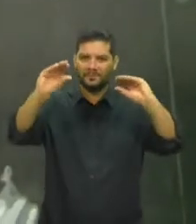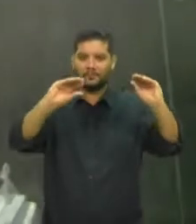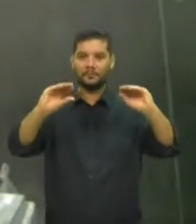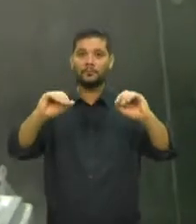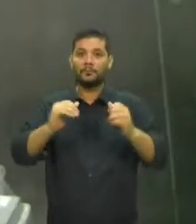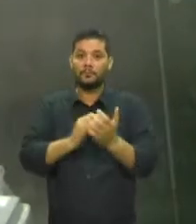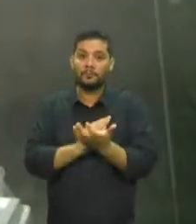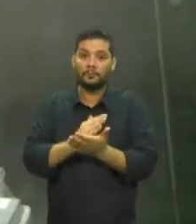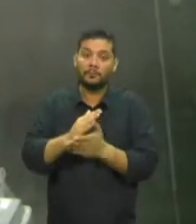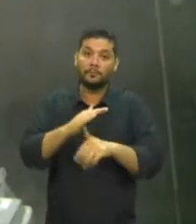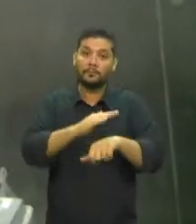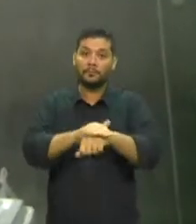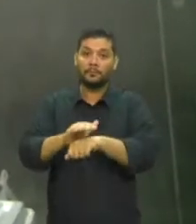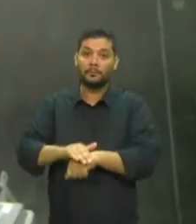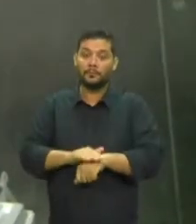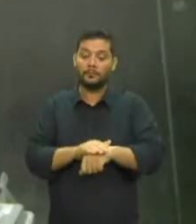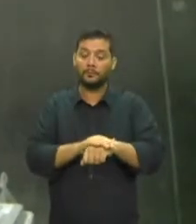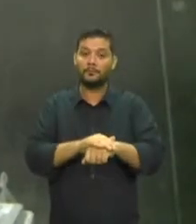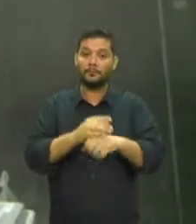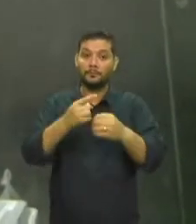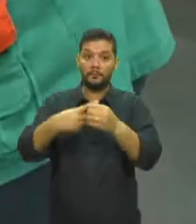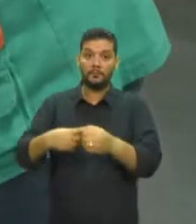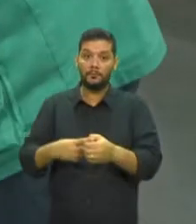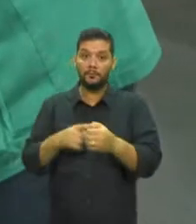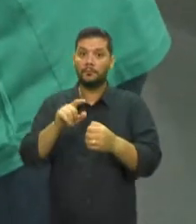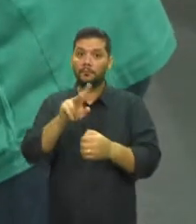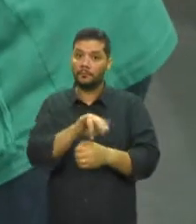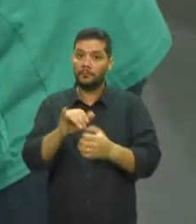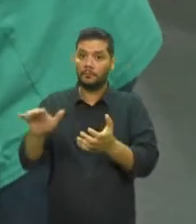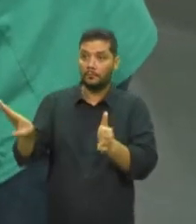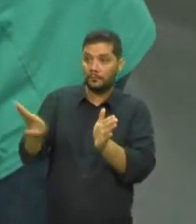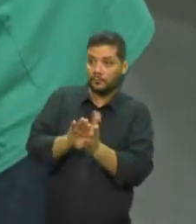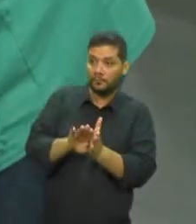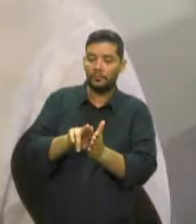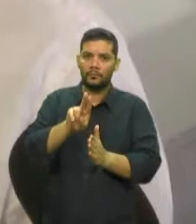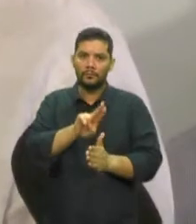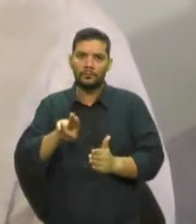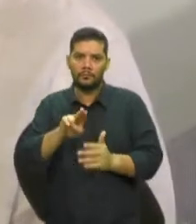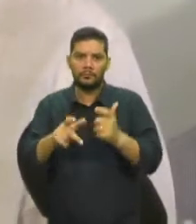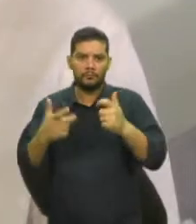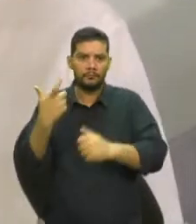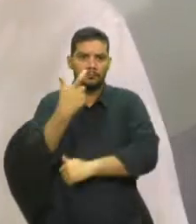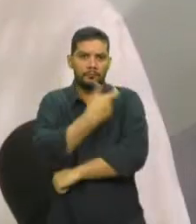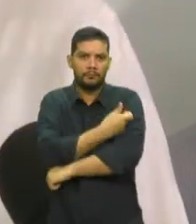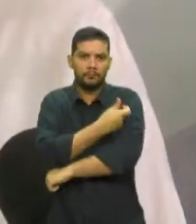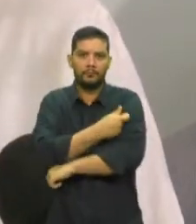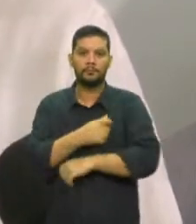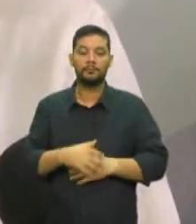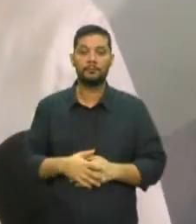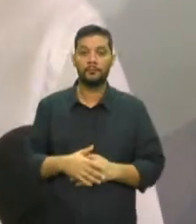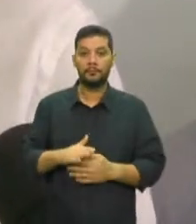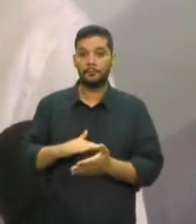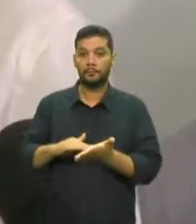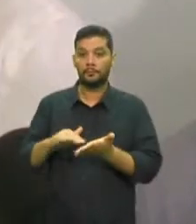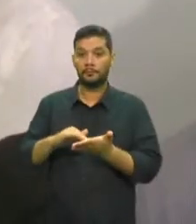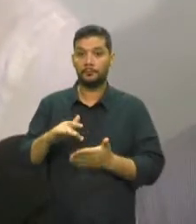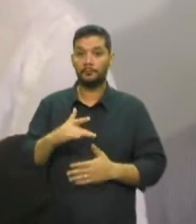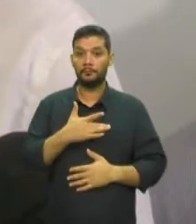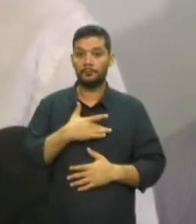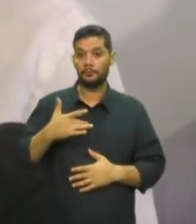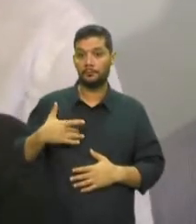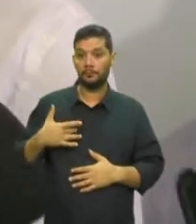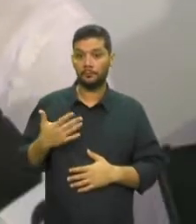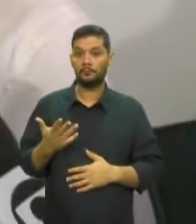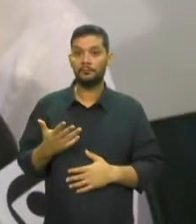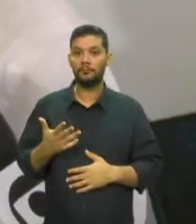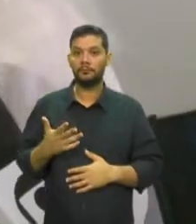cada município será responsável pela utilização e aplicação das doses. Segundo o secretário de Saúde do Estado, o